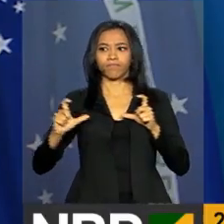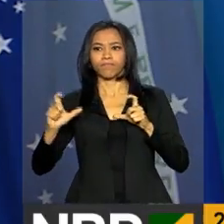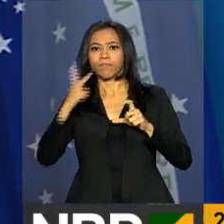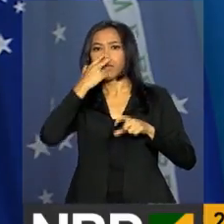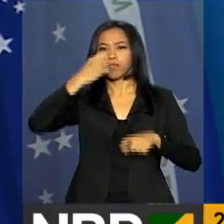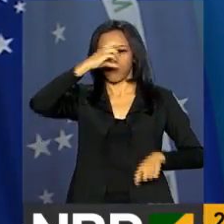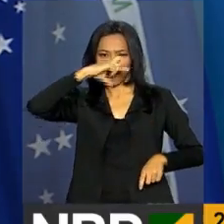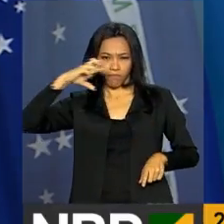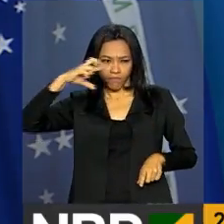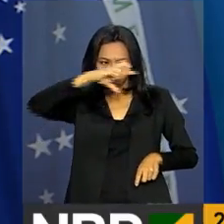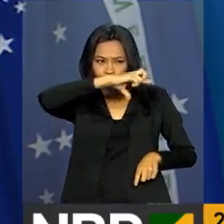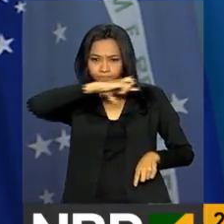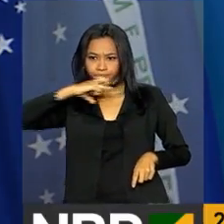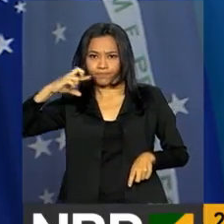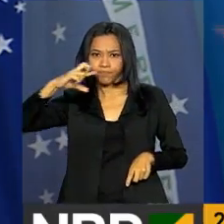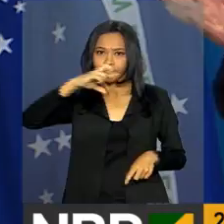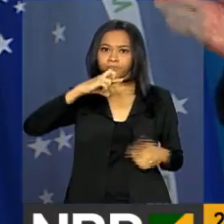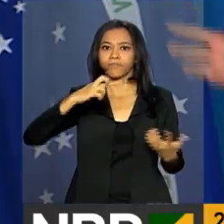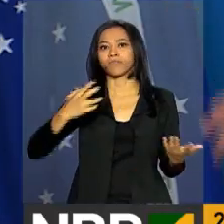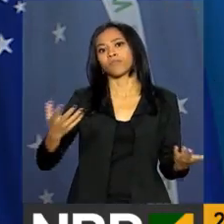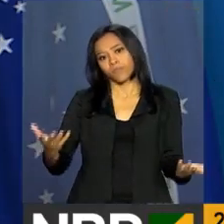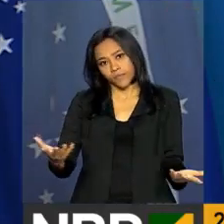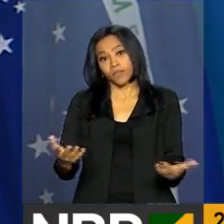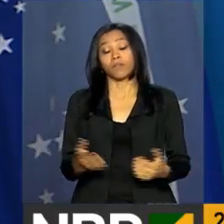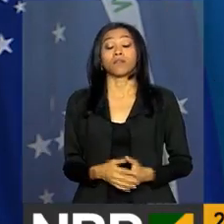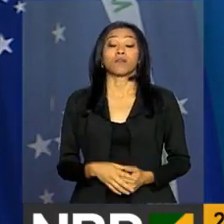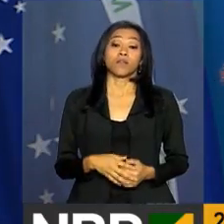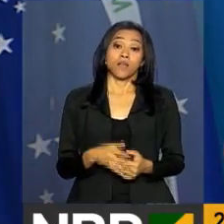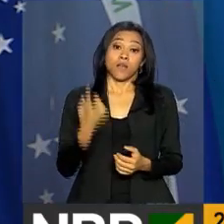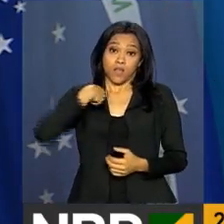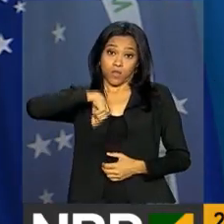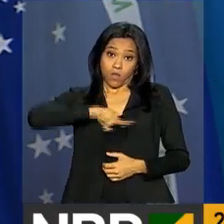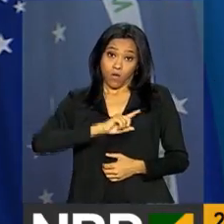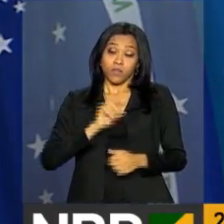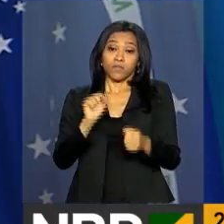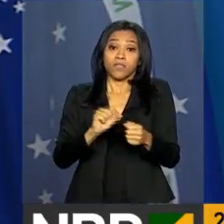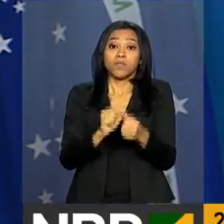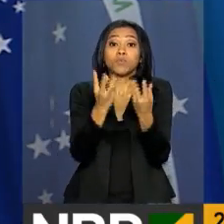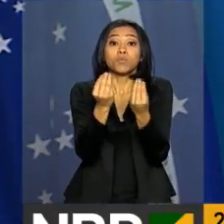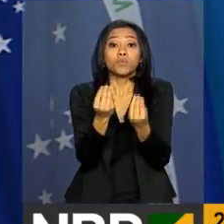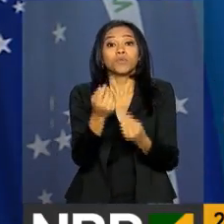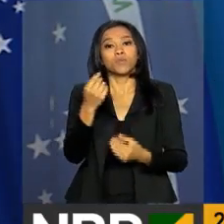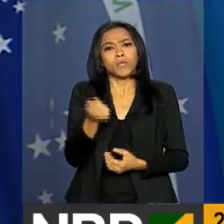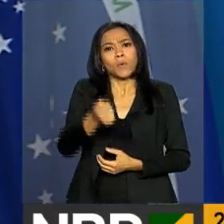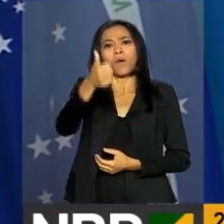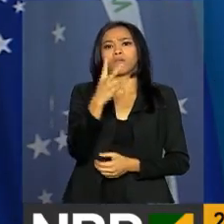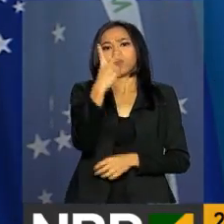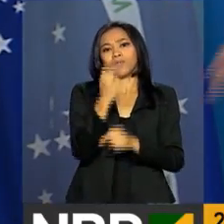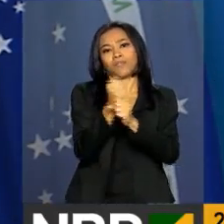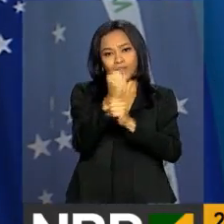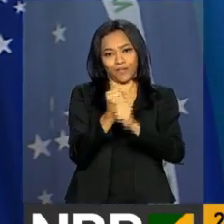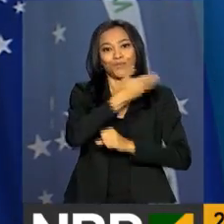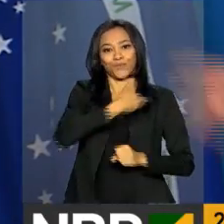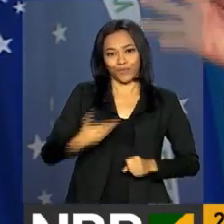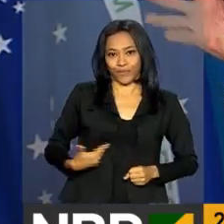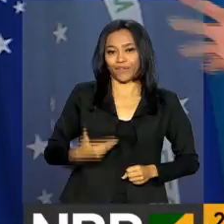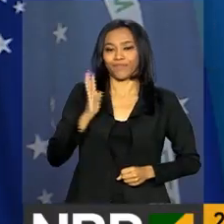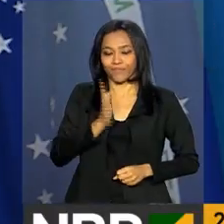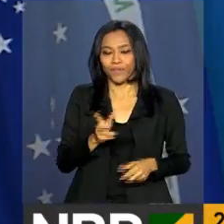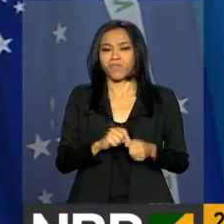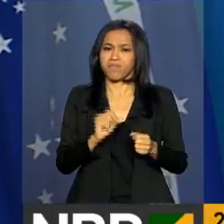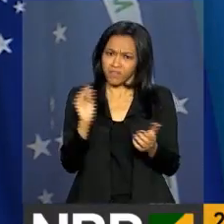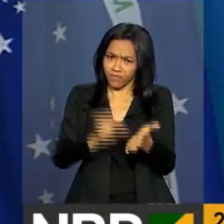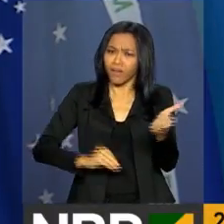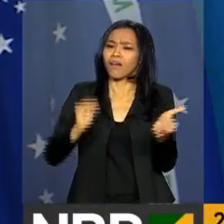a fizemos muito nesses dois anos quase dois anos de governo mas ainda mais há muito mais a fazer